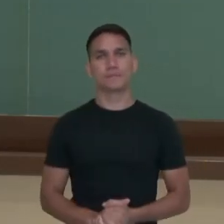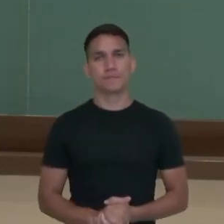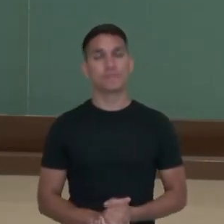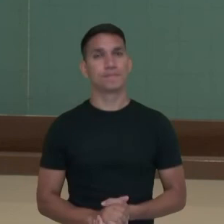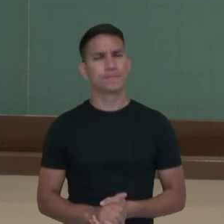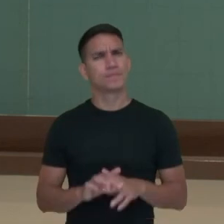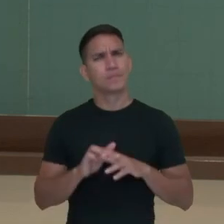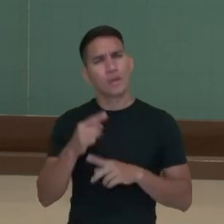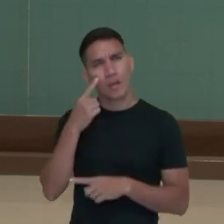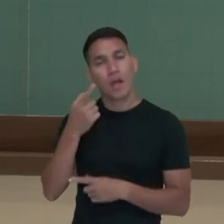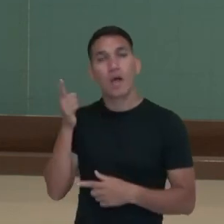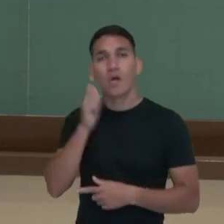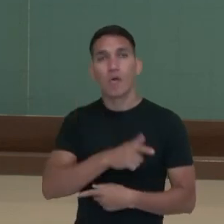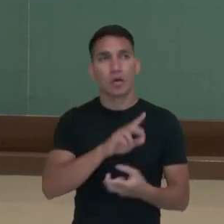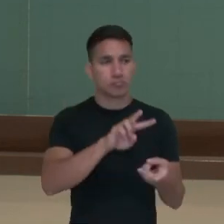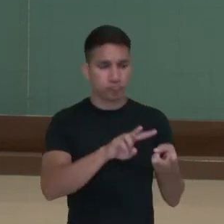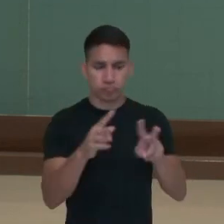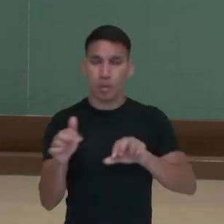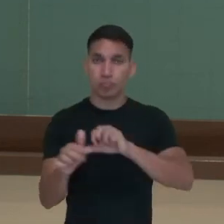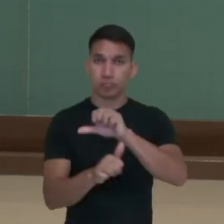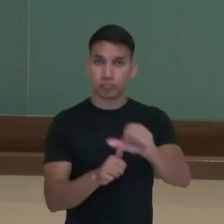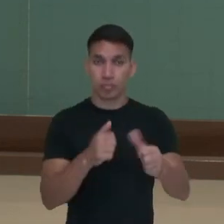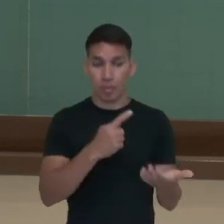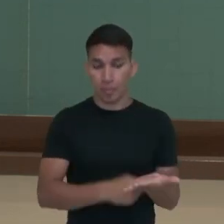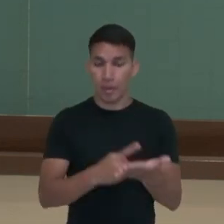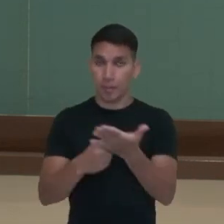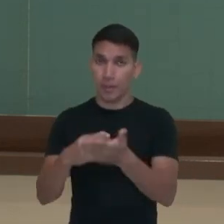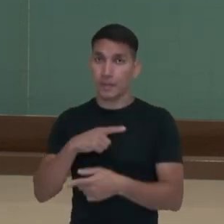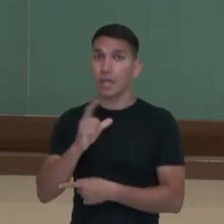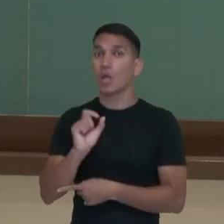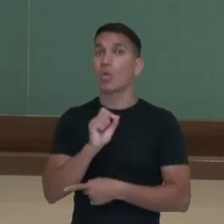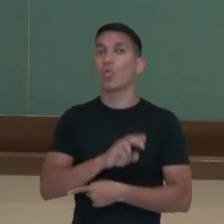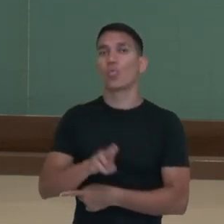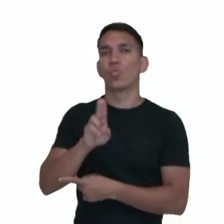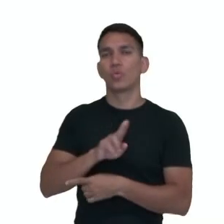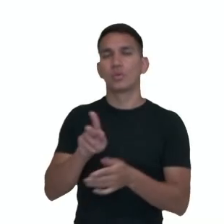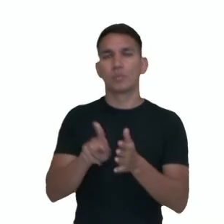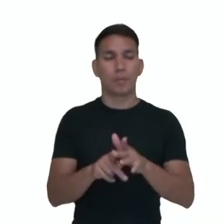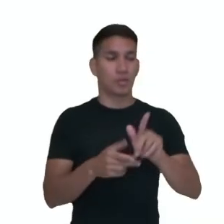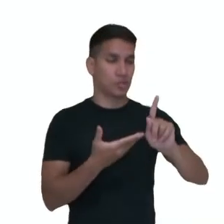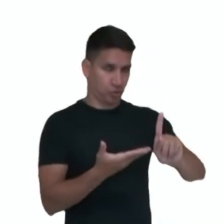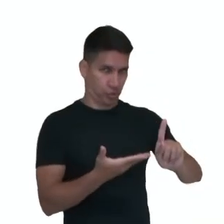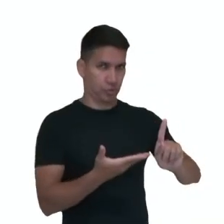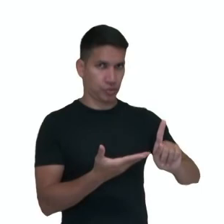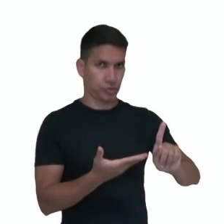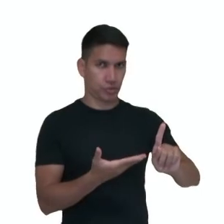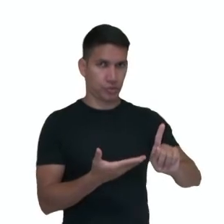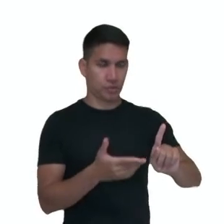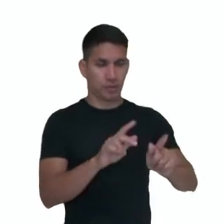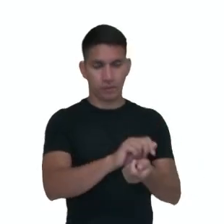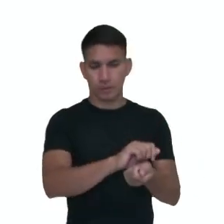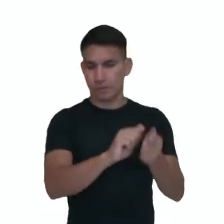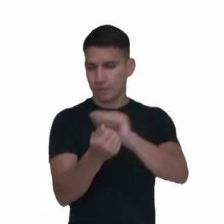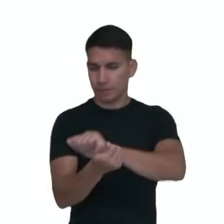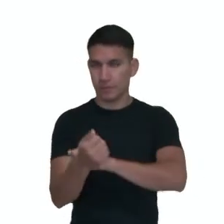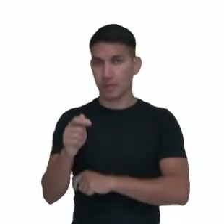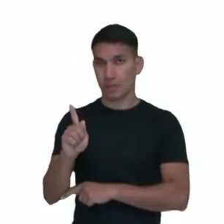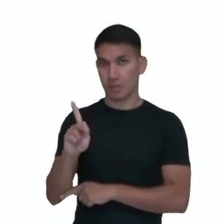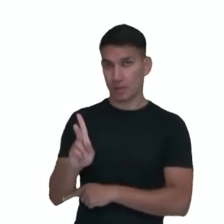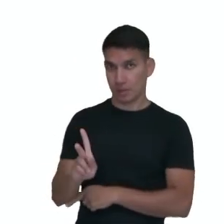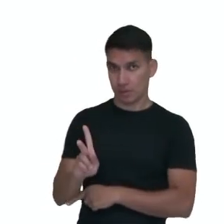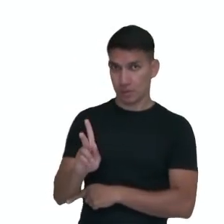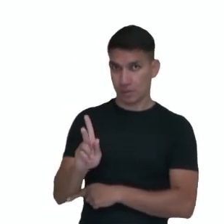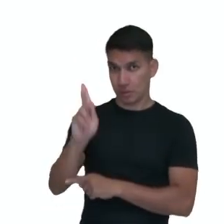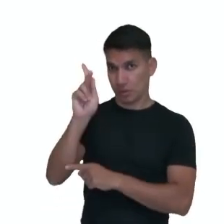Para transformar as unidades, a gente vai utilizar, então, os gramas, vão virar quilogramas, basta dividir por